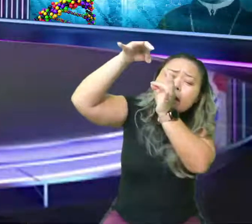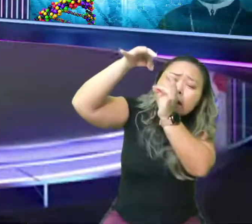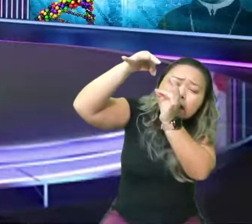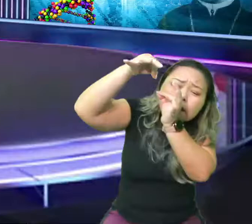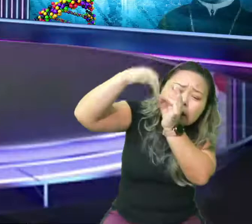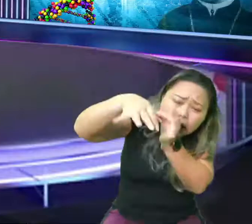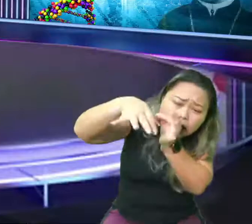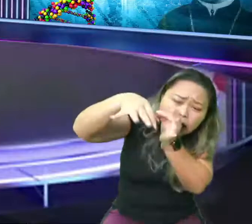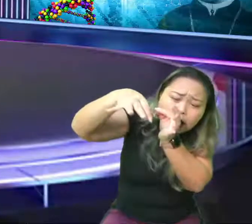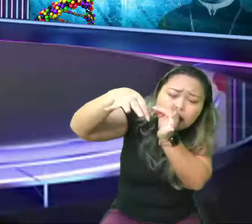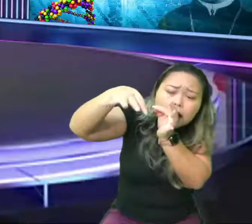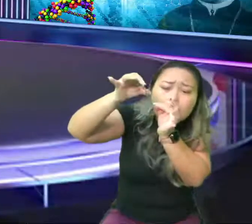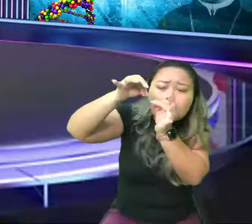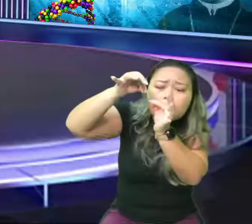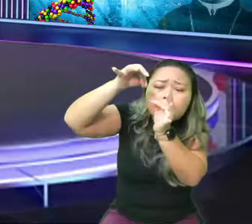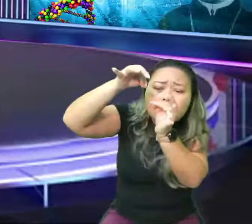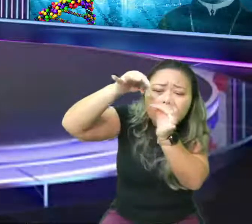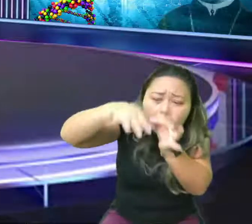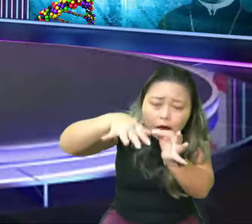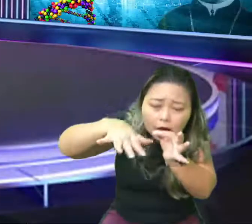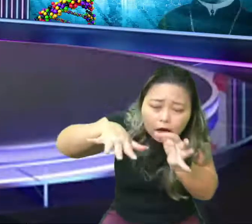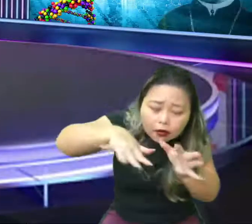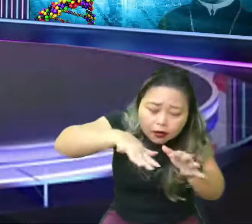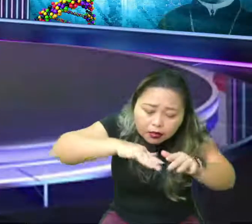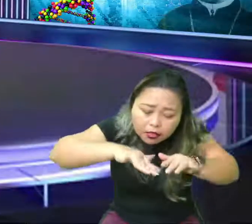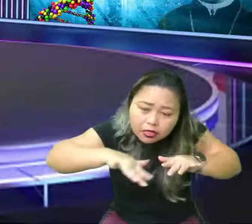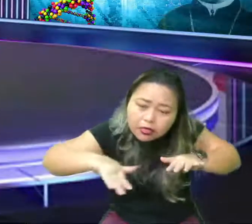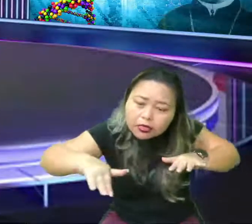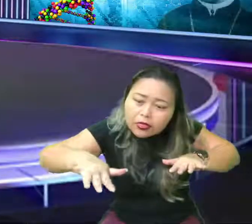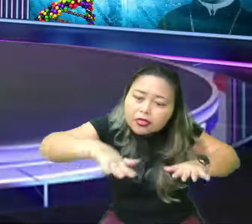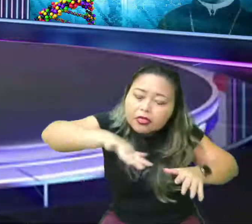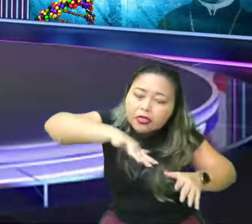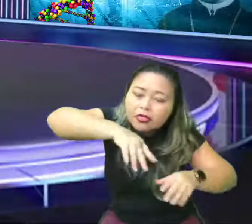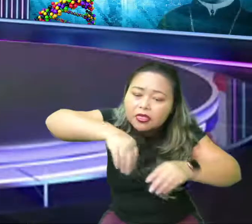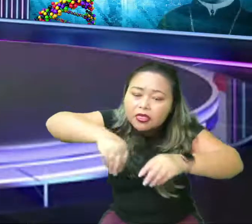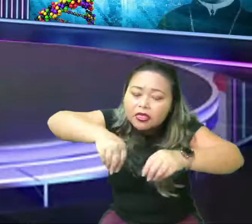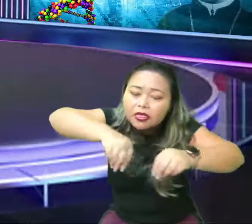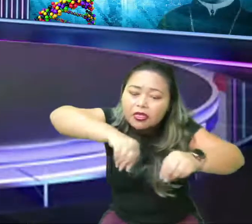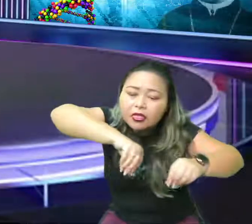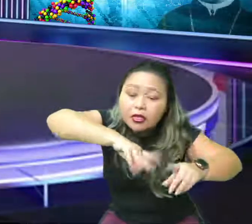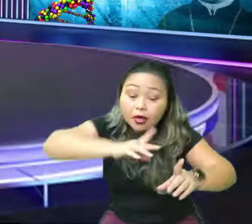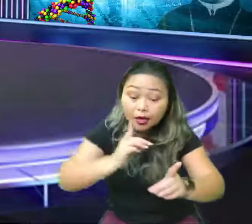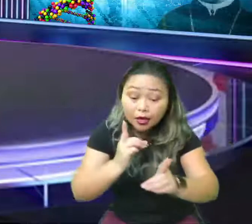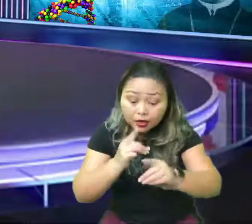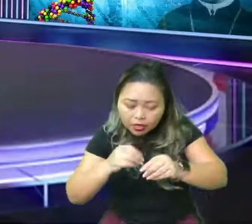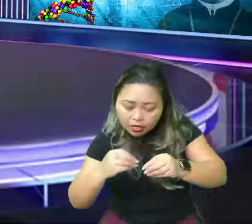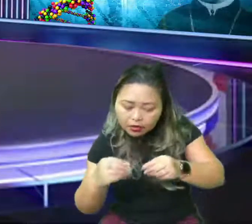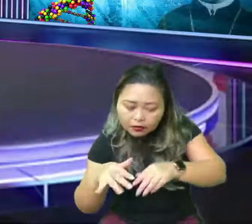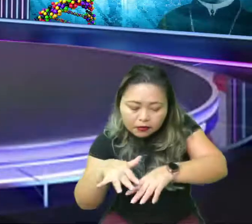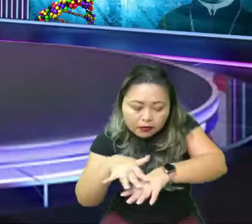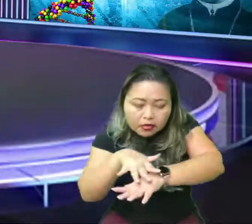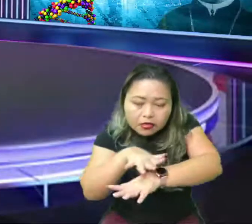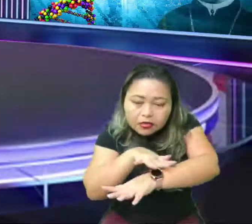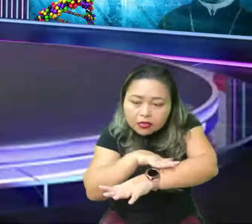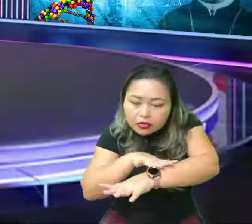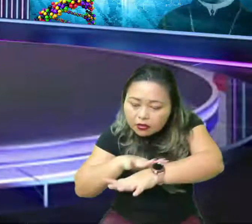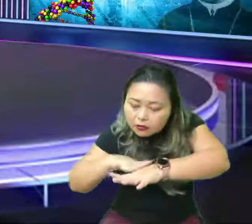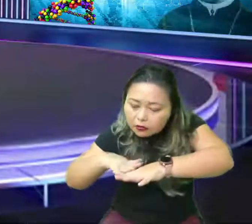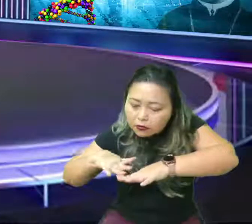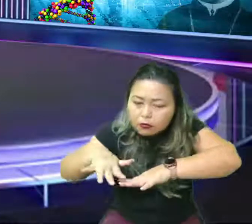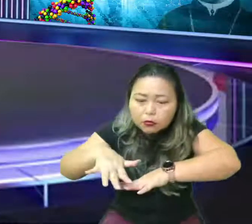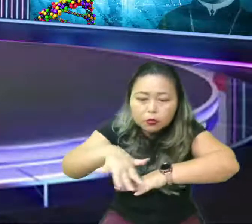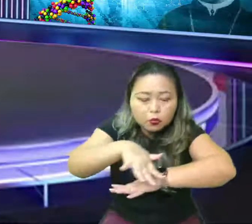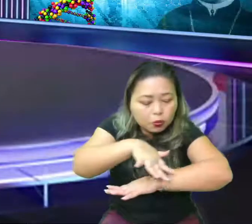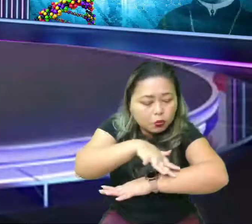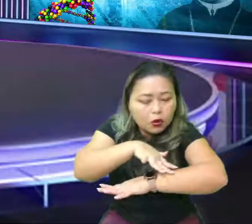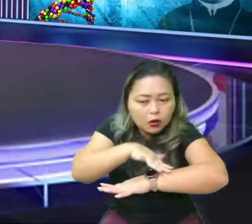vinda anexada ao meteoro, veio e incidiu sobre a superfície da Terra. E aí encontrou um ambiente, tá?